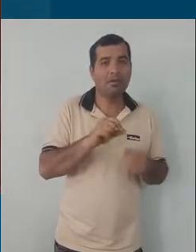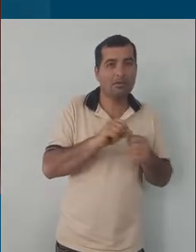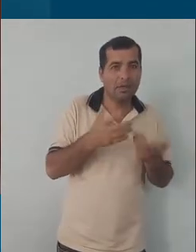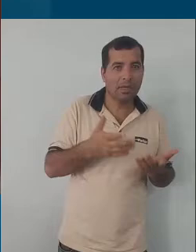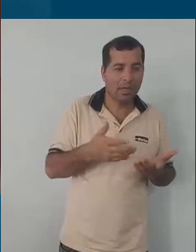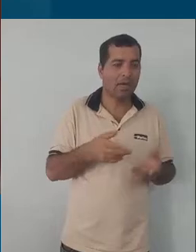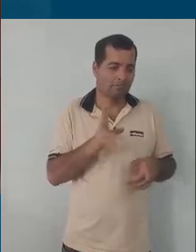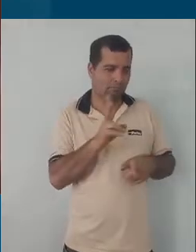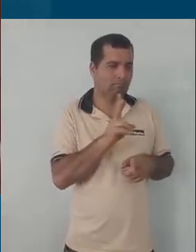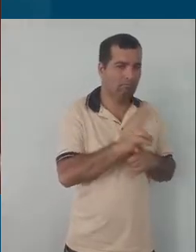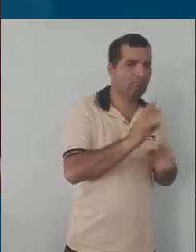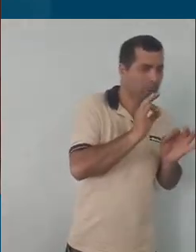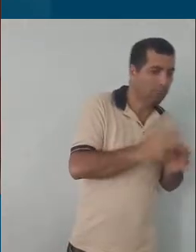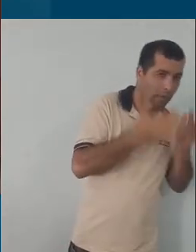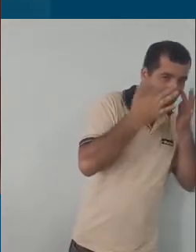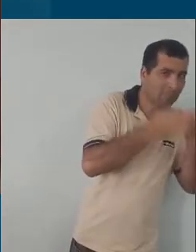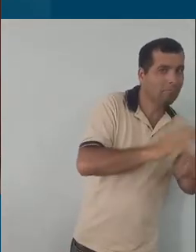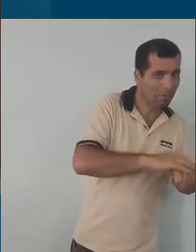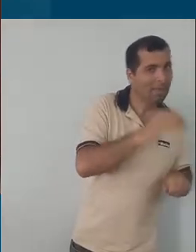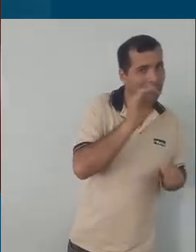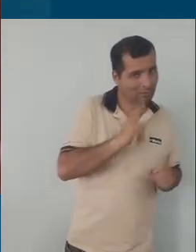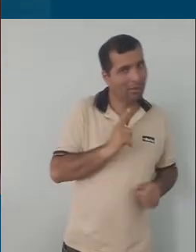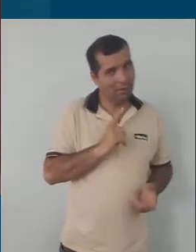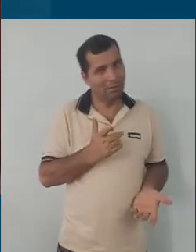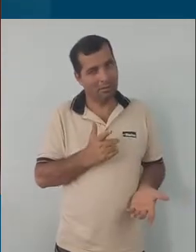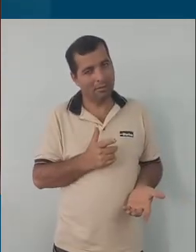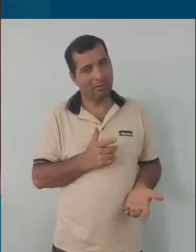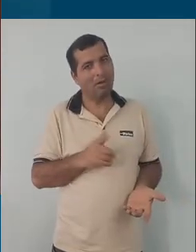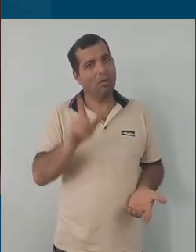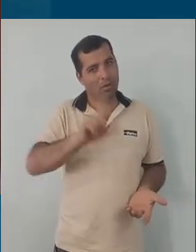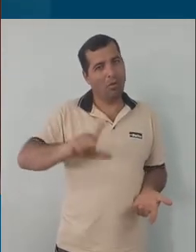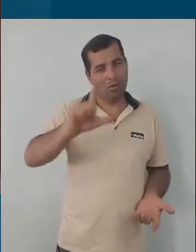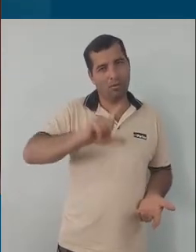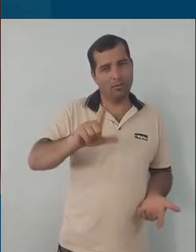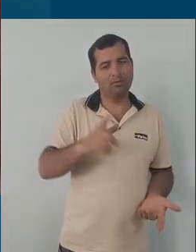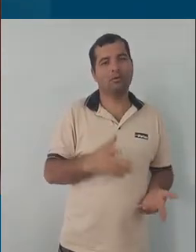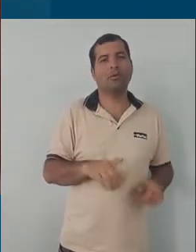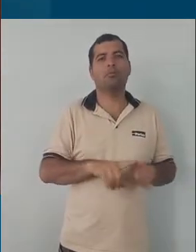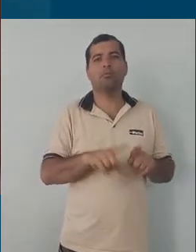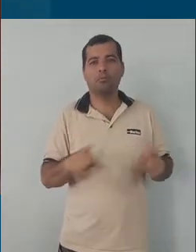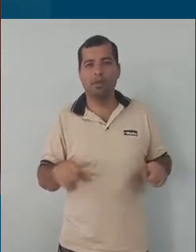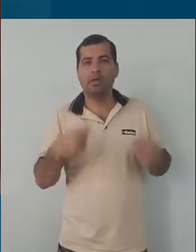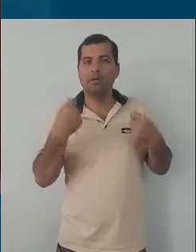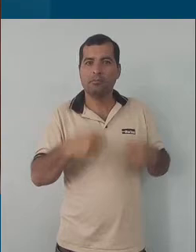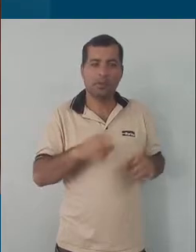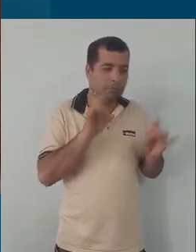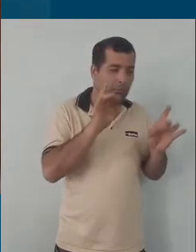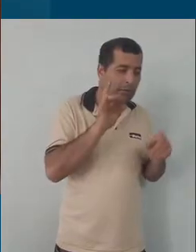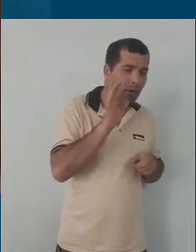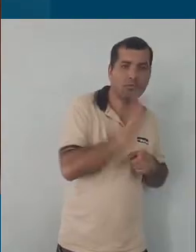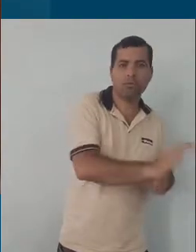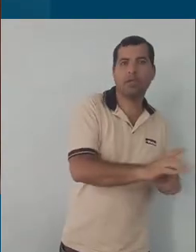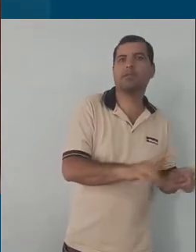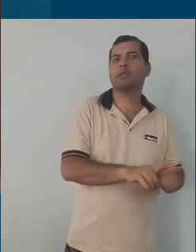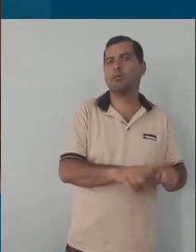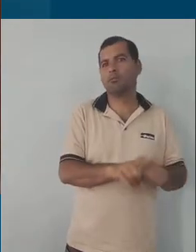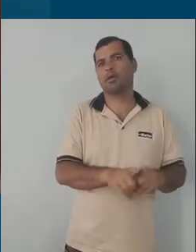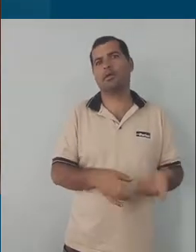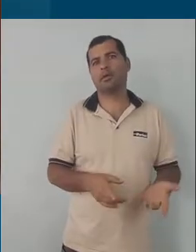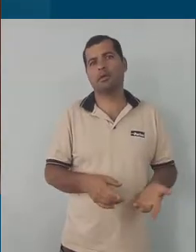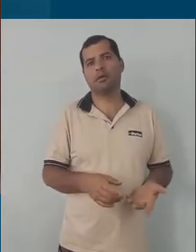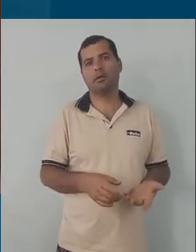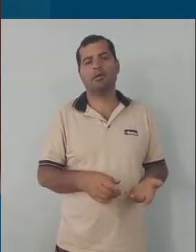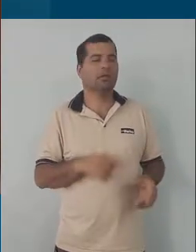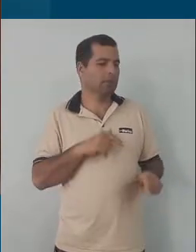nela, mas, e podemos até ter um momento em que eu dou uma atenção super especial para ela, mas ela vai estar trabalhando